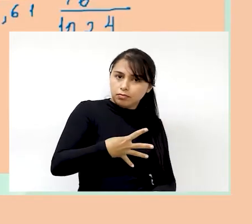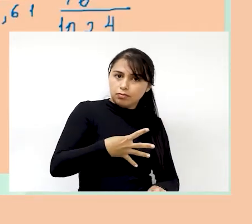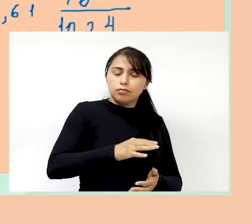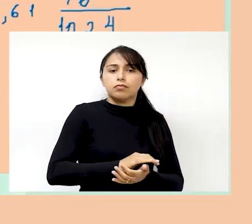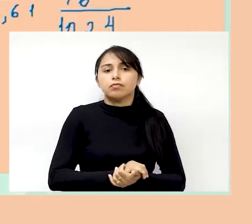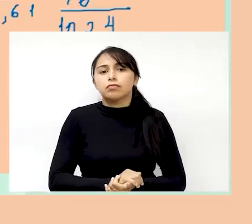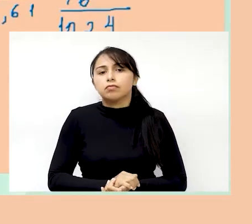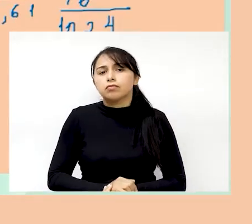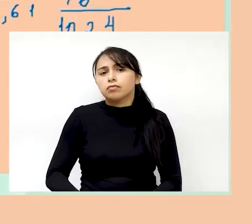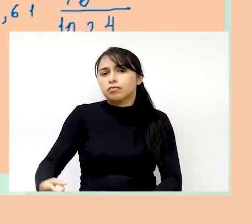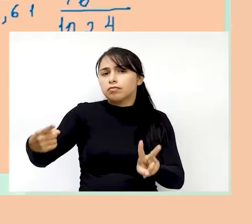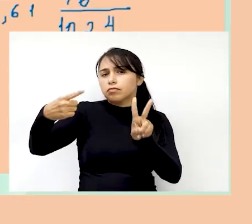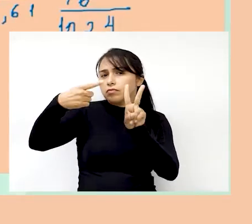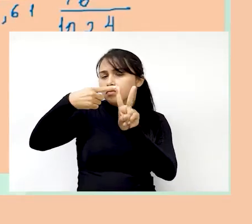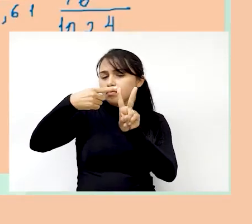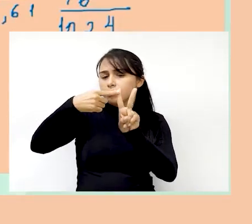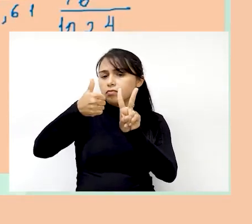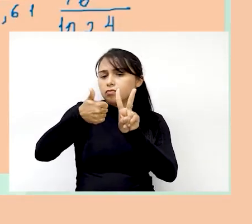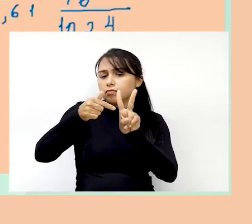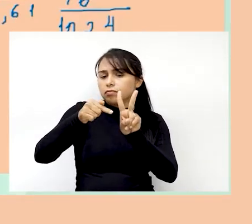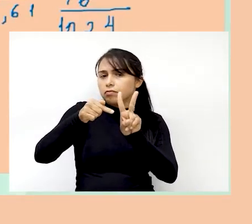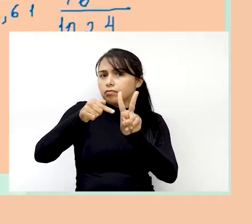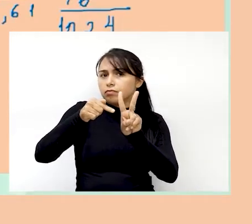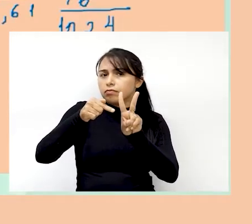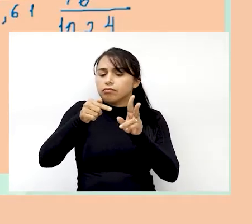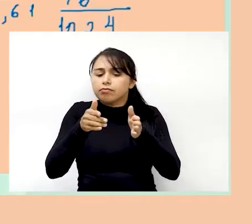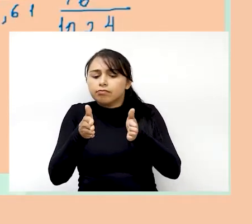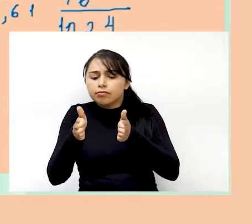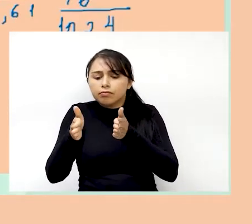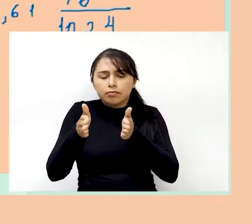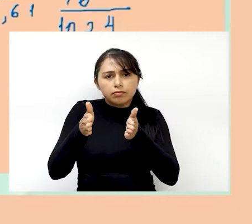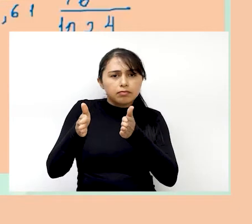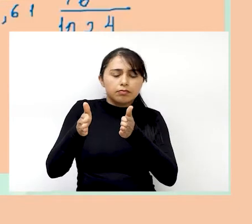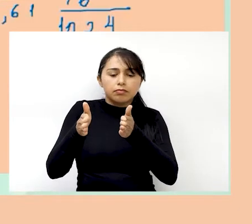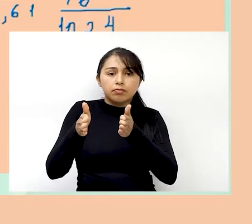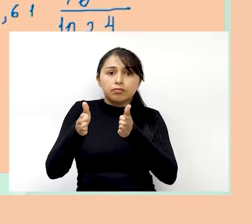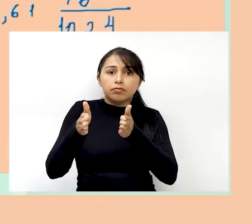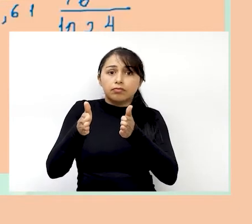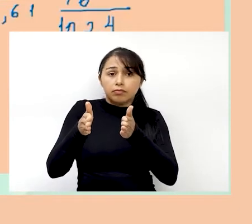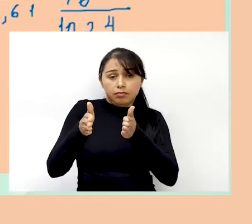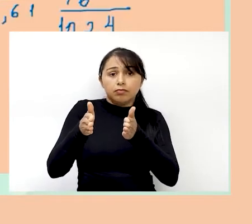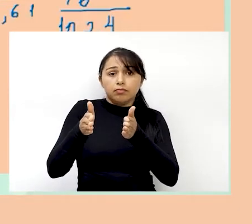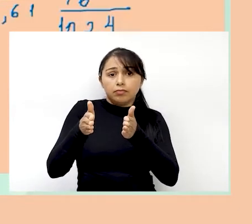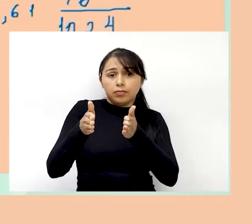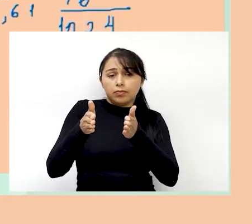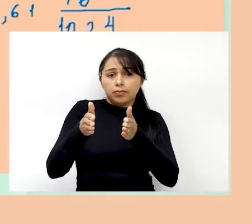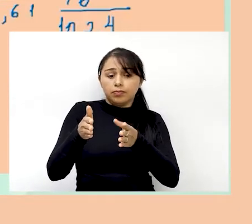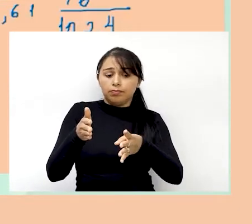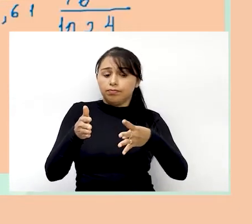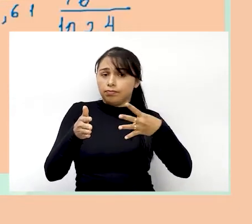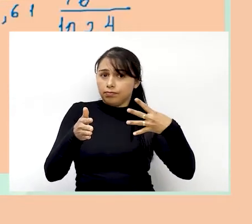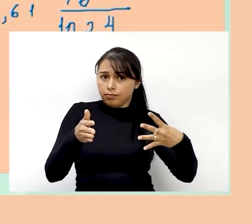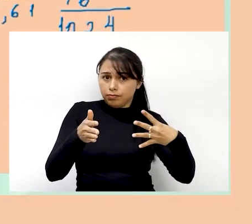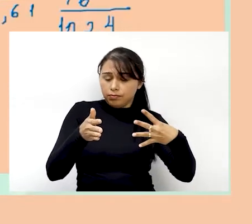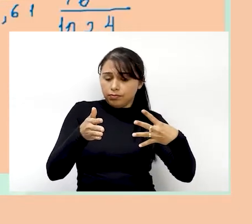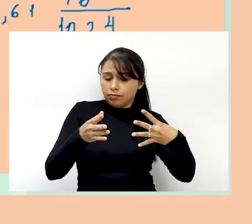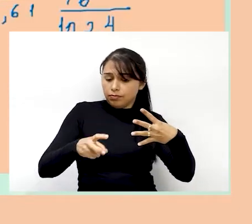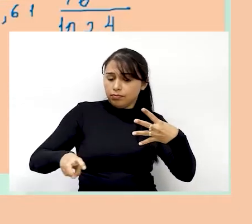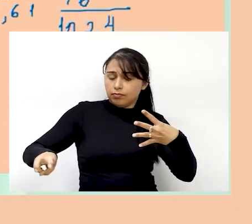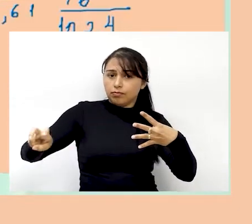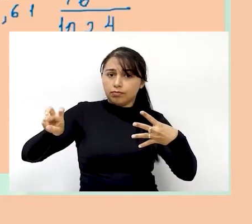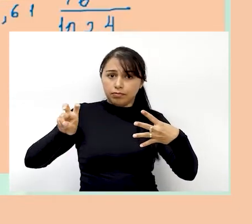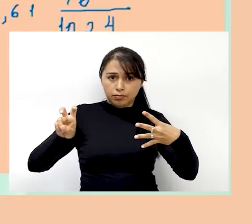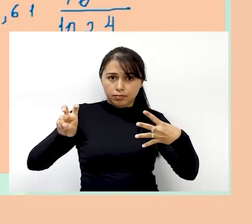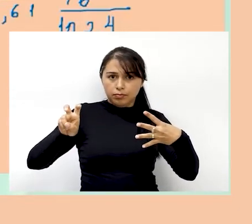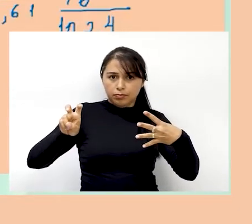4. Então, se você observar, ela também está muito próximo da raiz de 16, né? A raiz que está à sua esquerda, assim